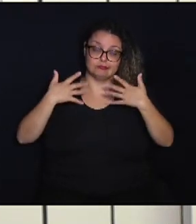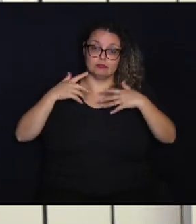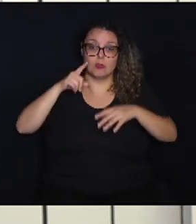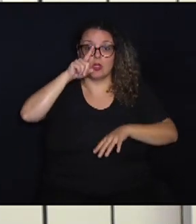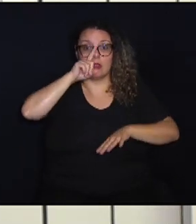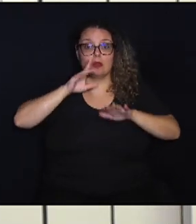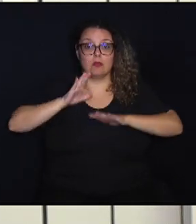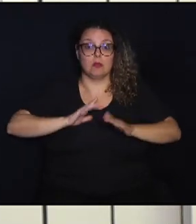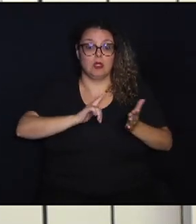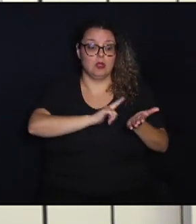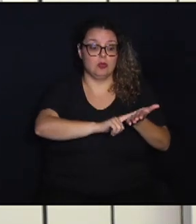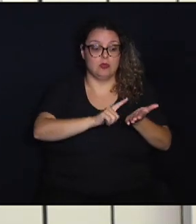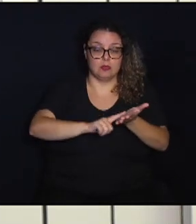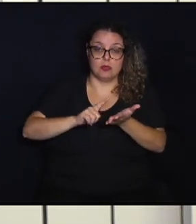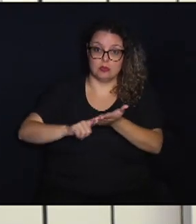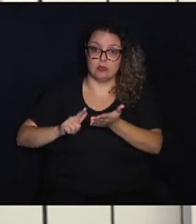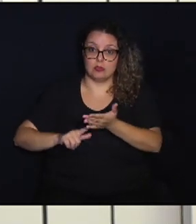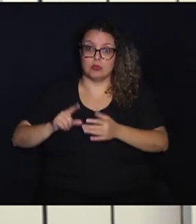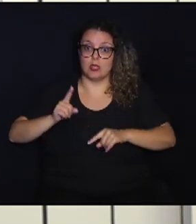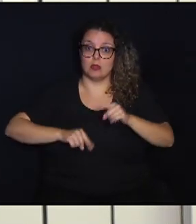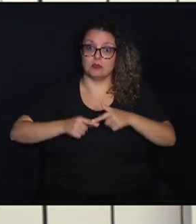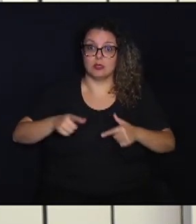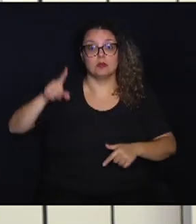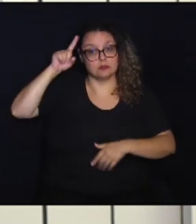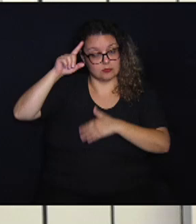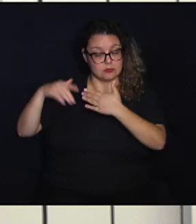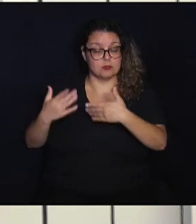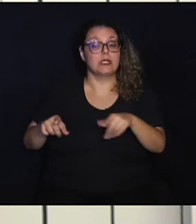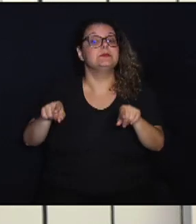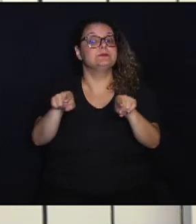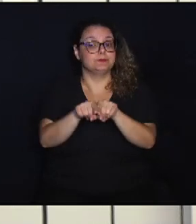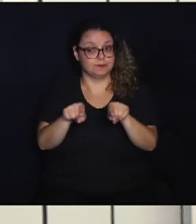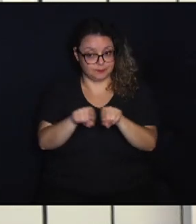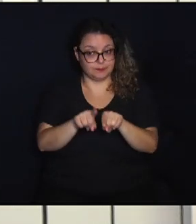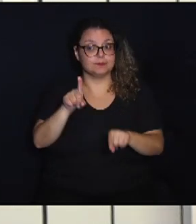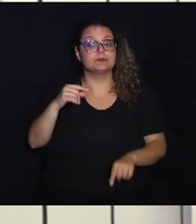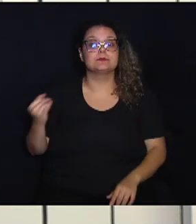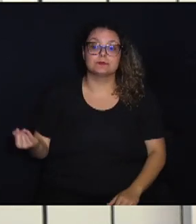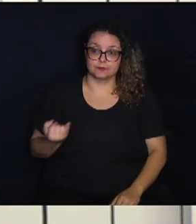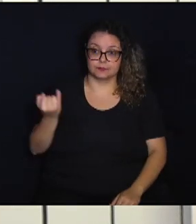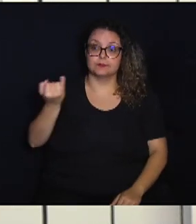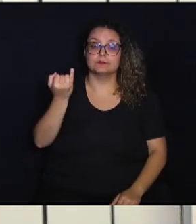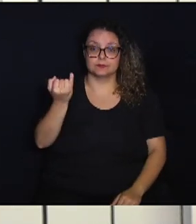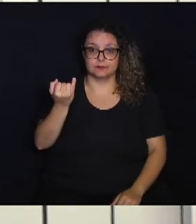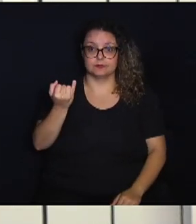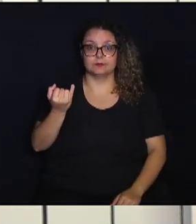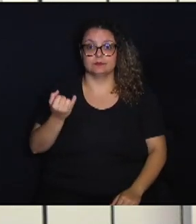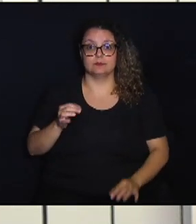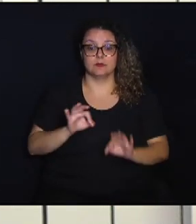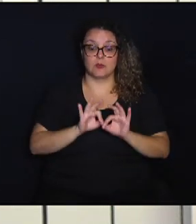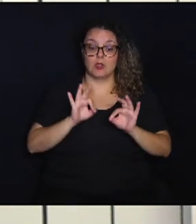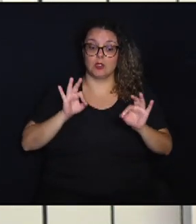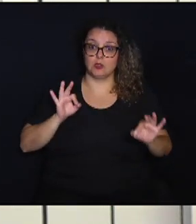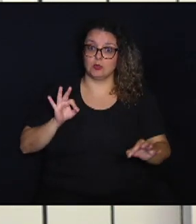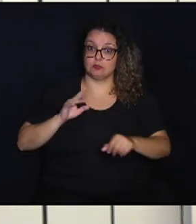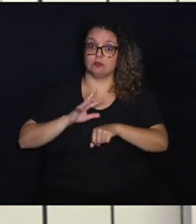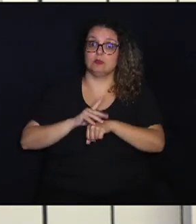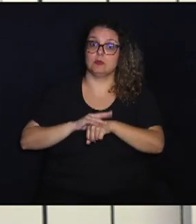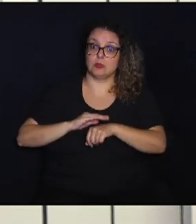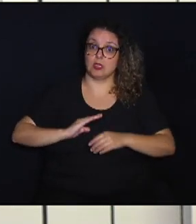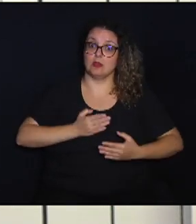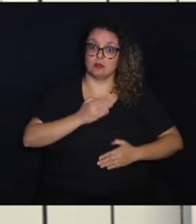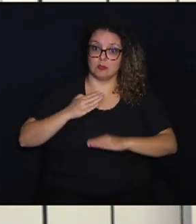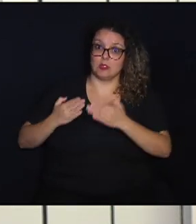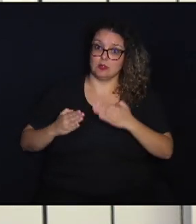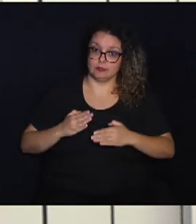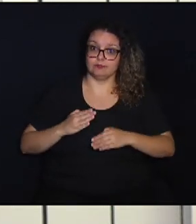a higiene de itens de consumo diário também são essenciais para se manter distante da bactéria